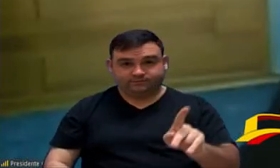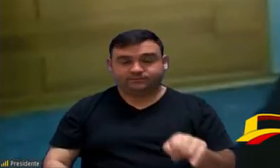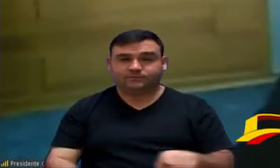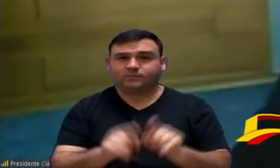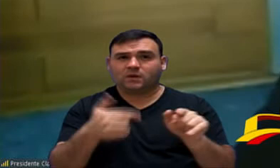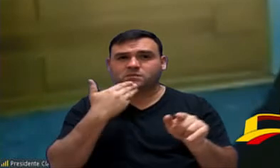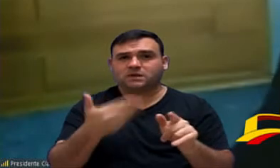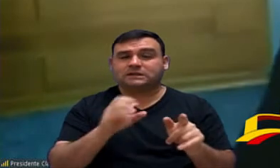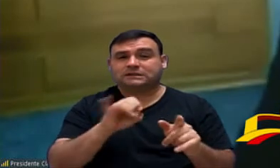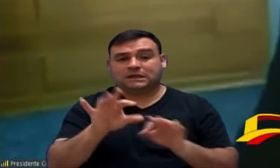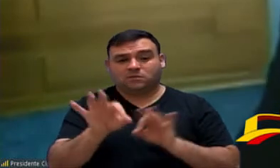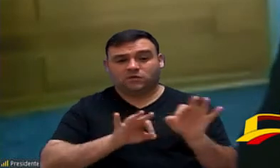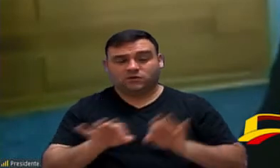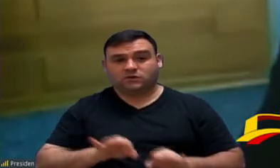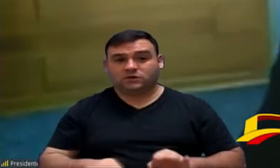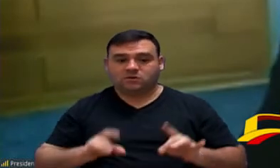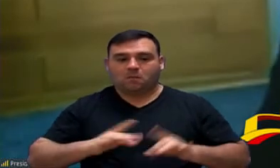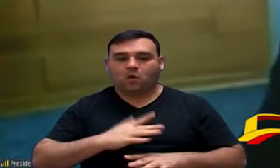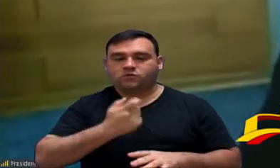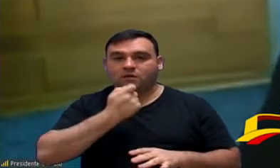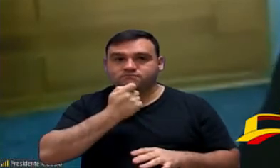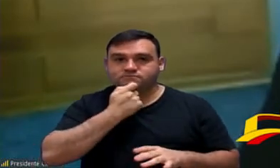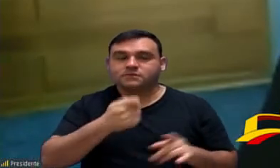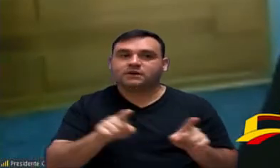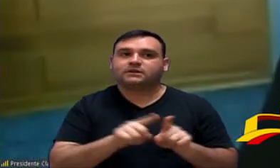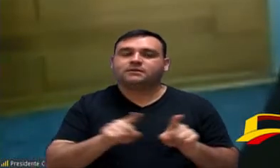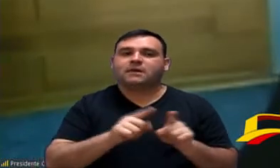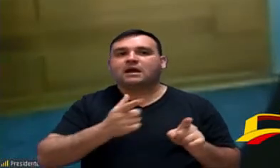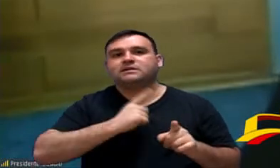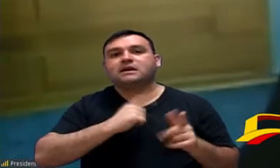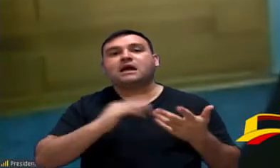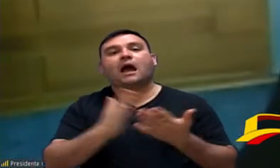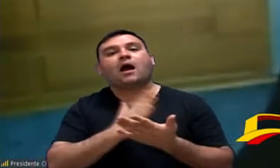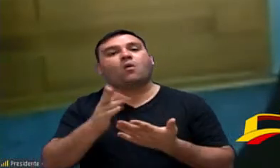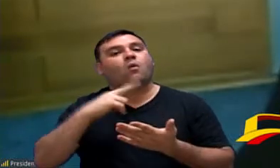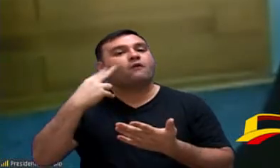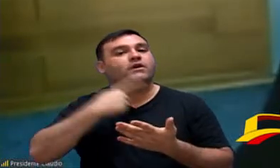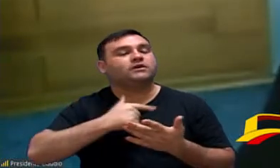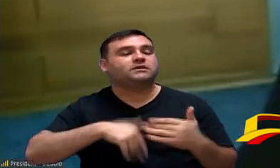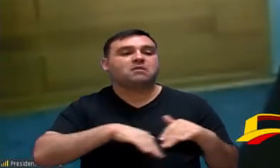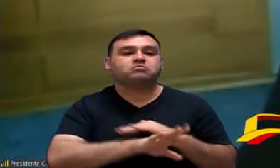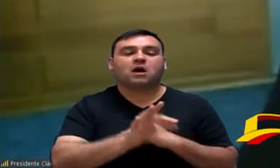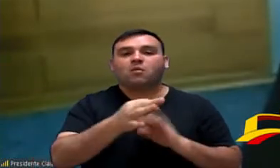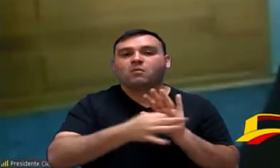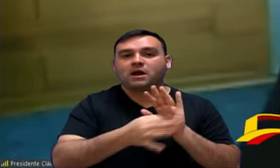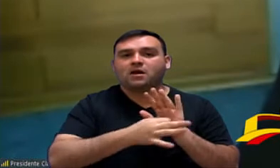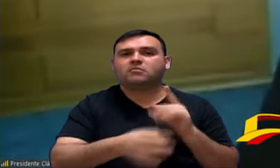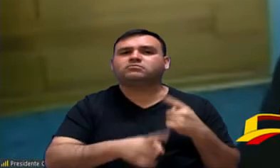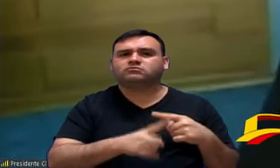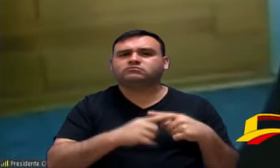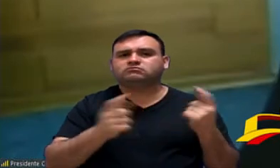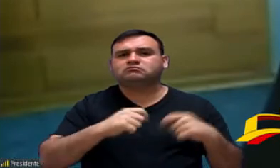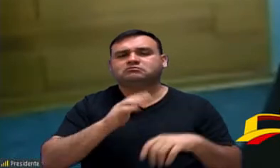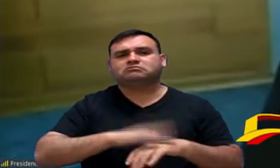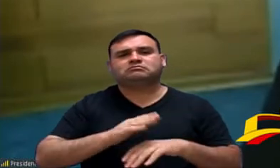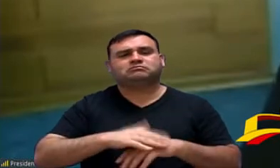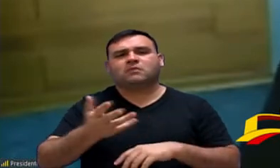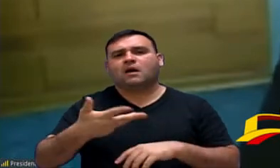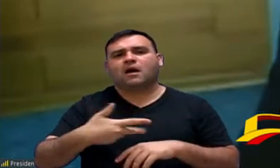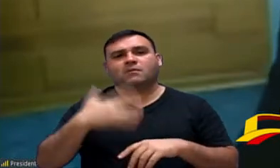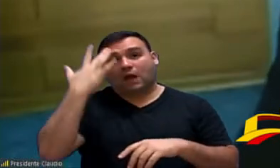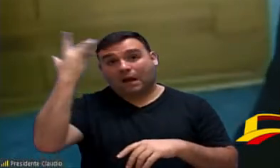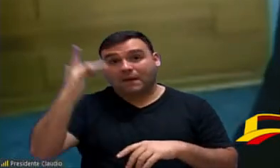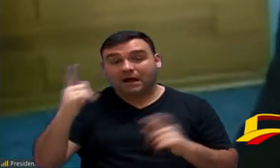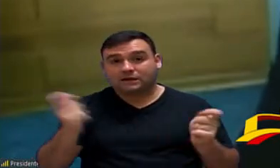apelo, se o projeto já não estiver pronto e estiver na mão de algum vereador dando parecer, para que possa fazer isso o mais rápido possível até